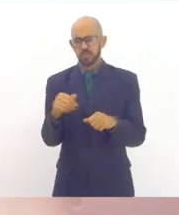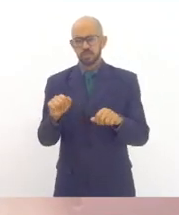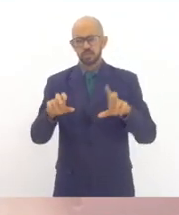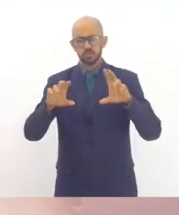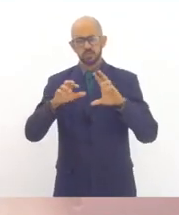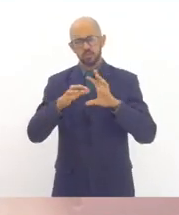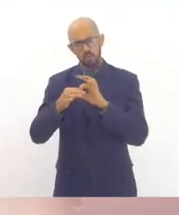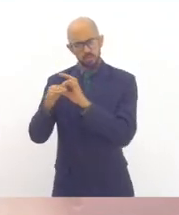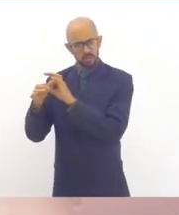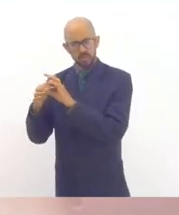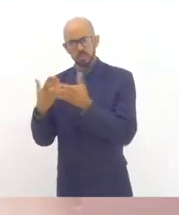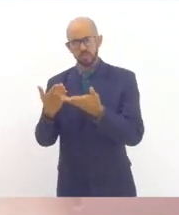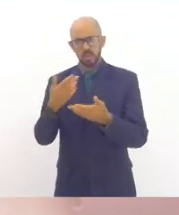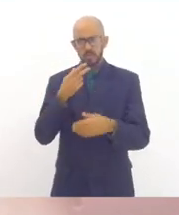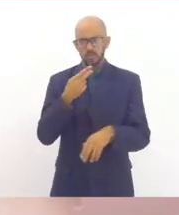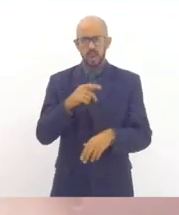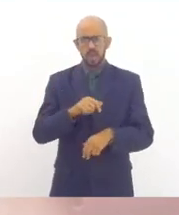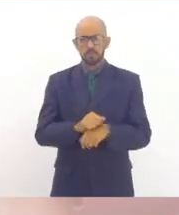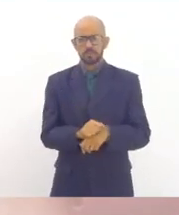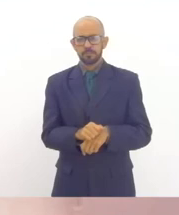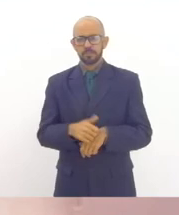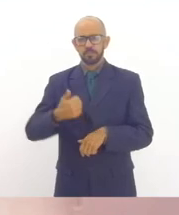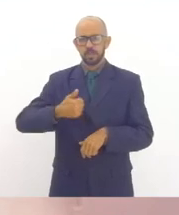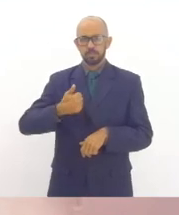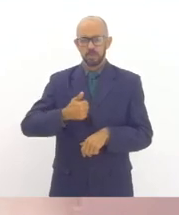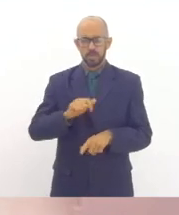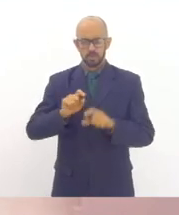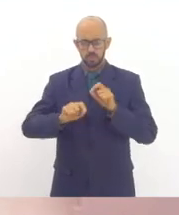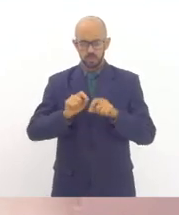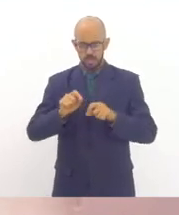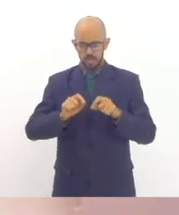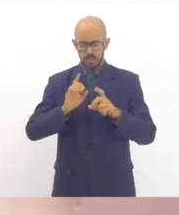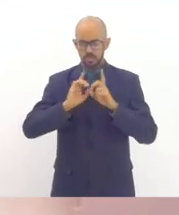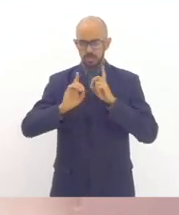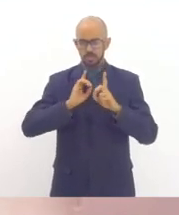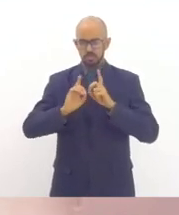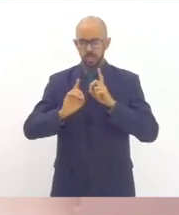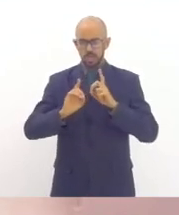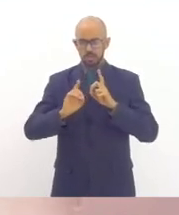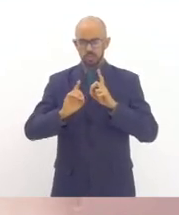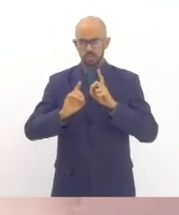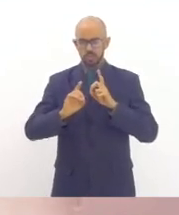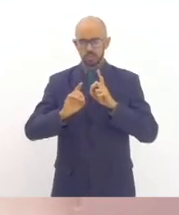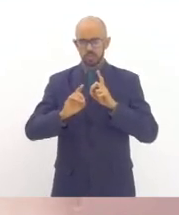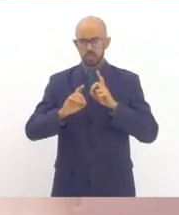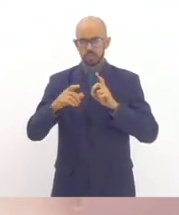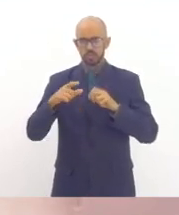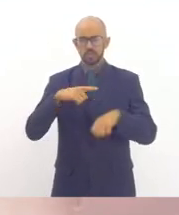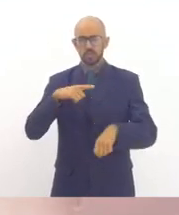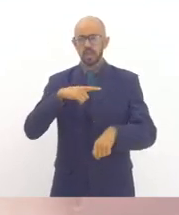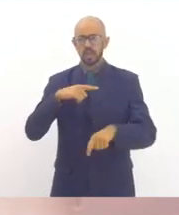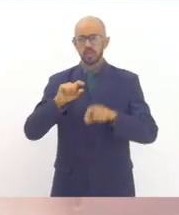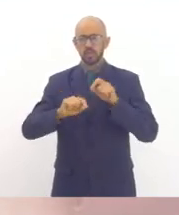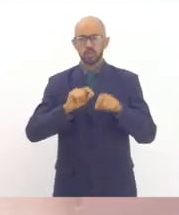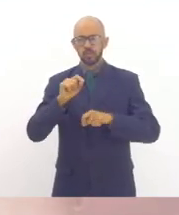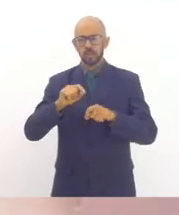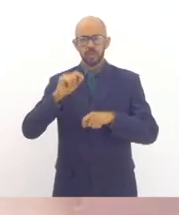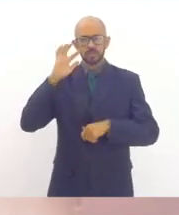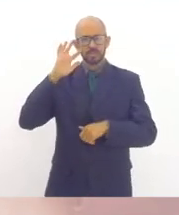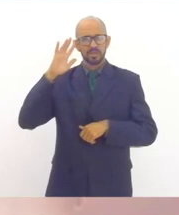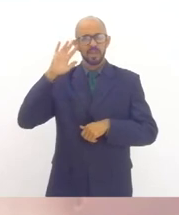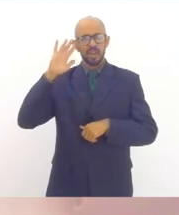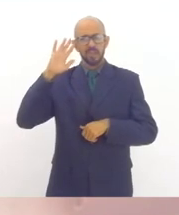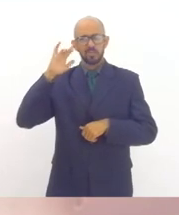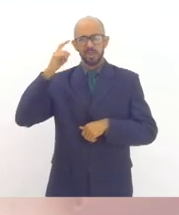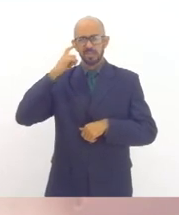dizendo, que eu queria explorar. Primeiro, esse debate, inevitavelmente, nos remete à reflexão